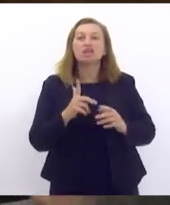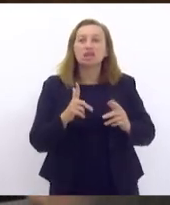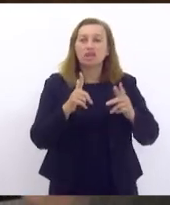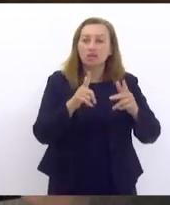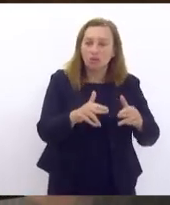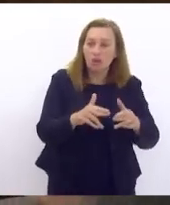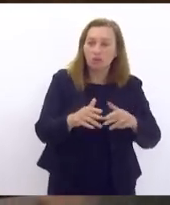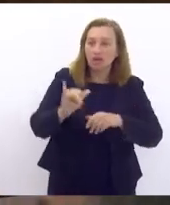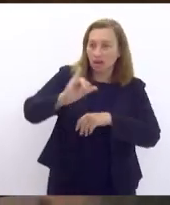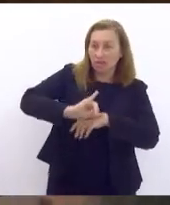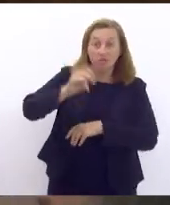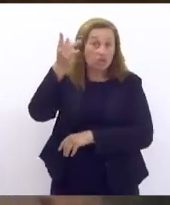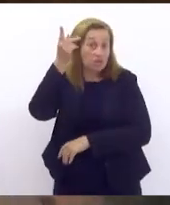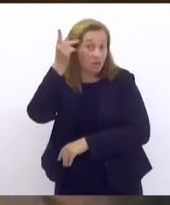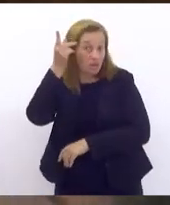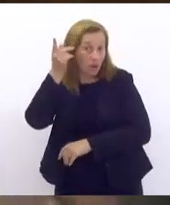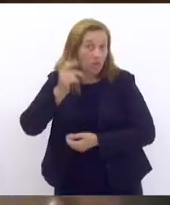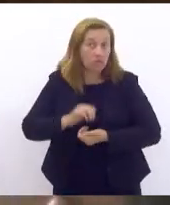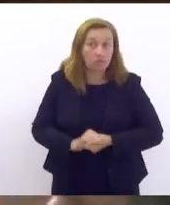da capital de São Paulo,